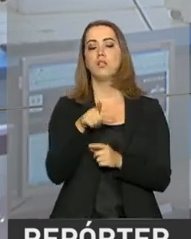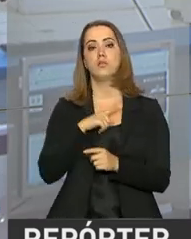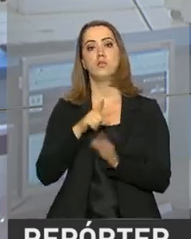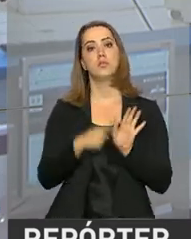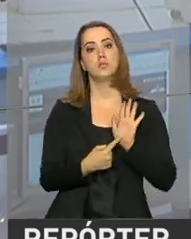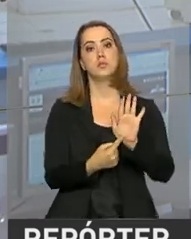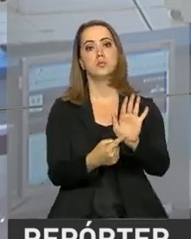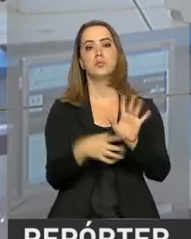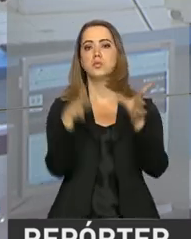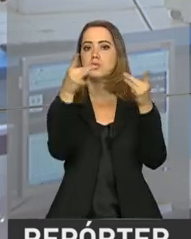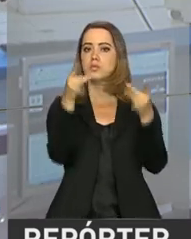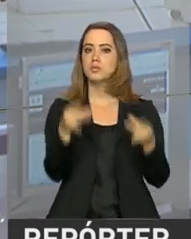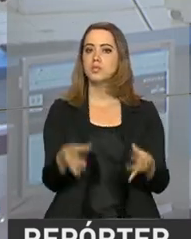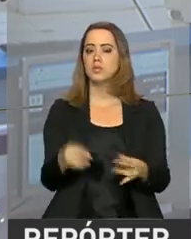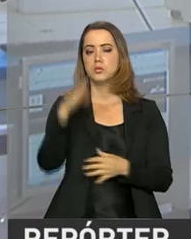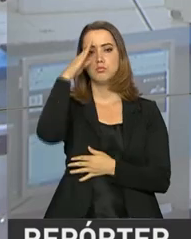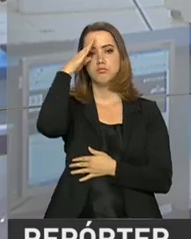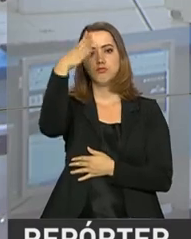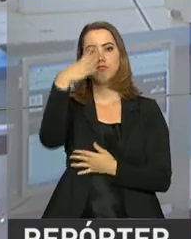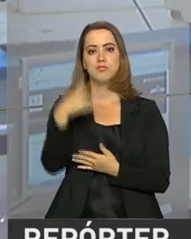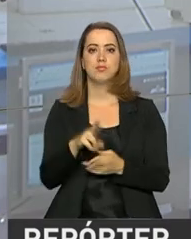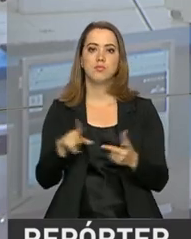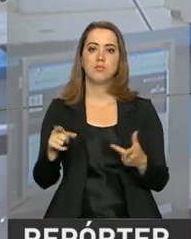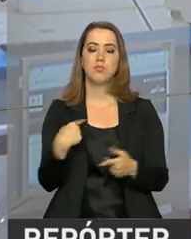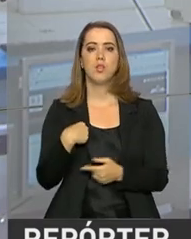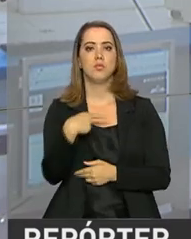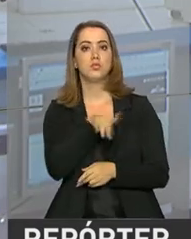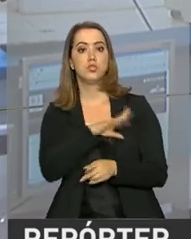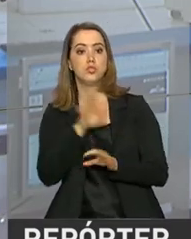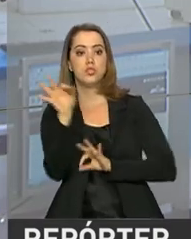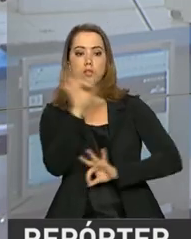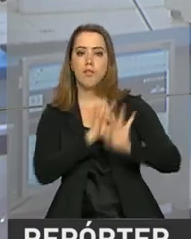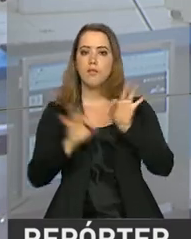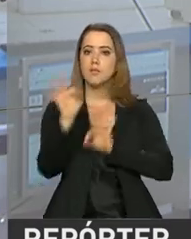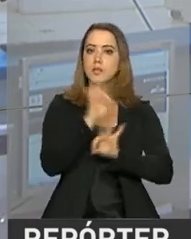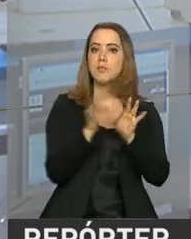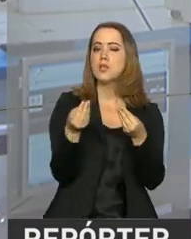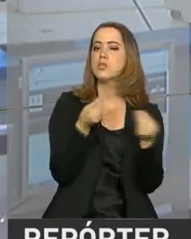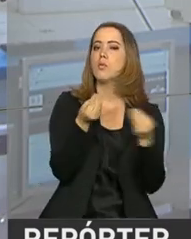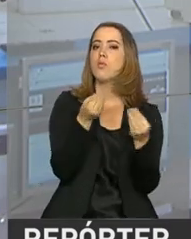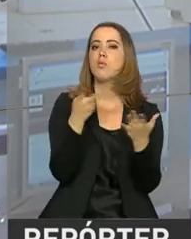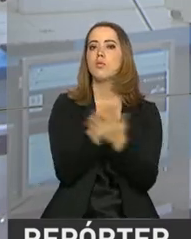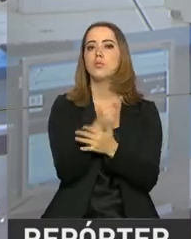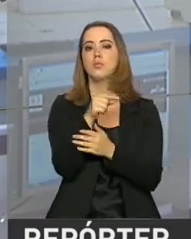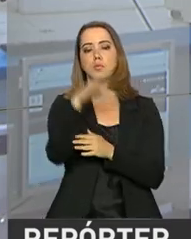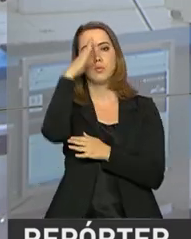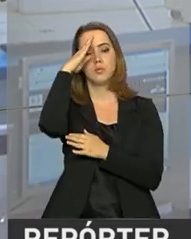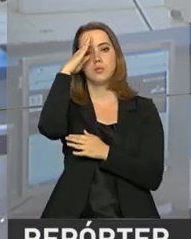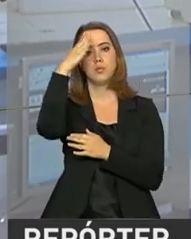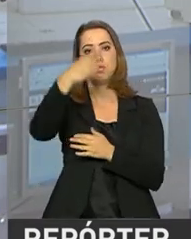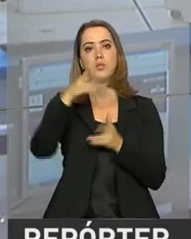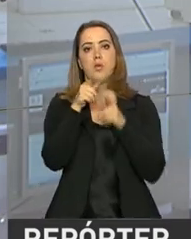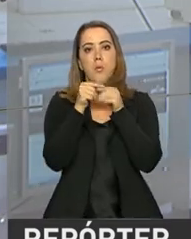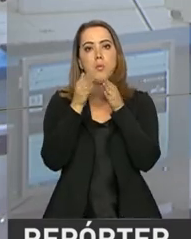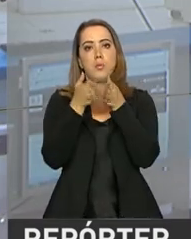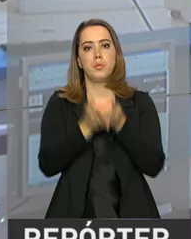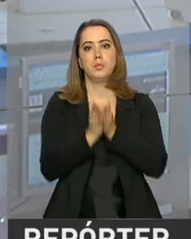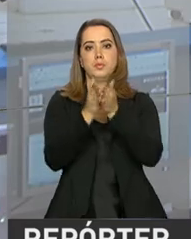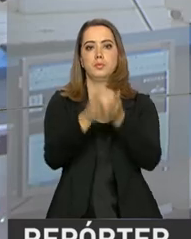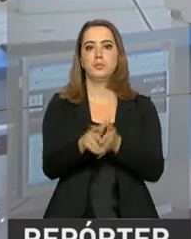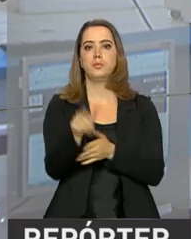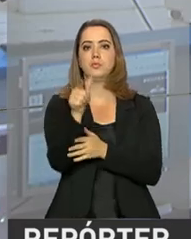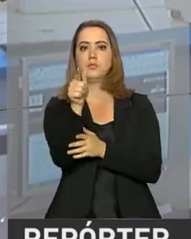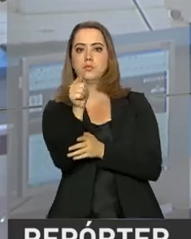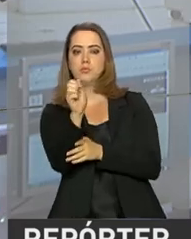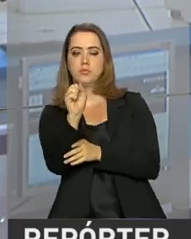sua peculiaridade nossa equipe foi ver de perto Como está a preparação da Marinha paraa apresentação da próxima quarta-feira Quem foi lá Foi a